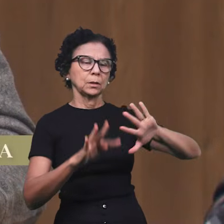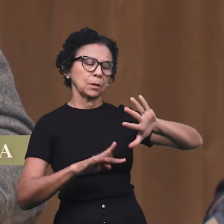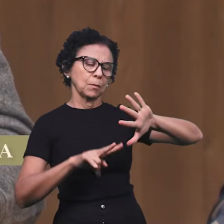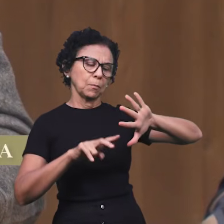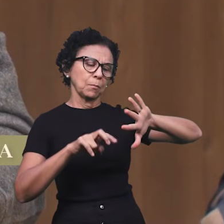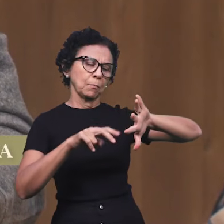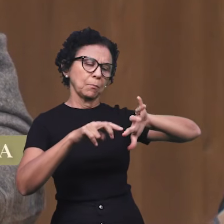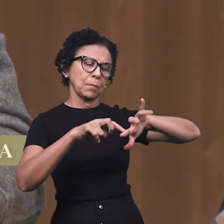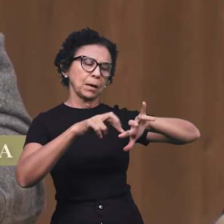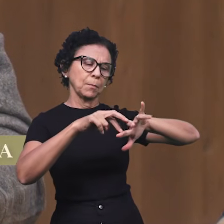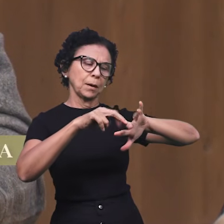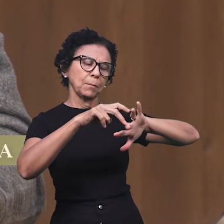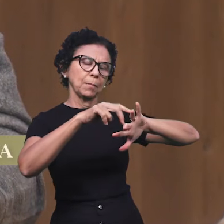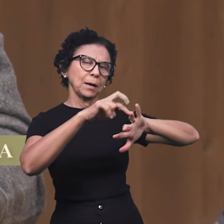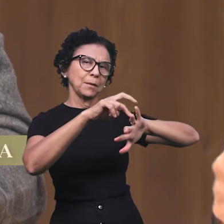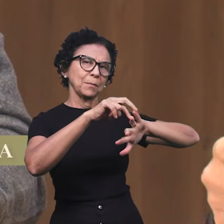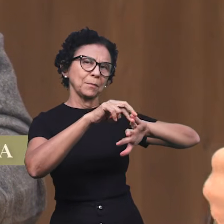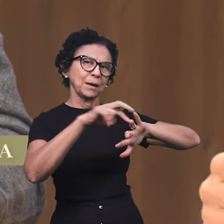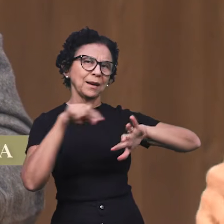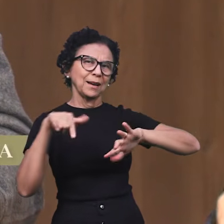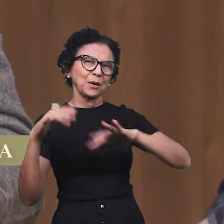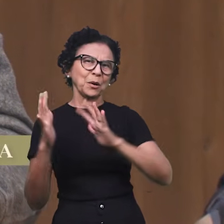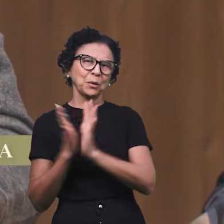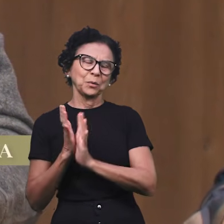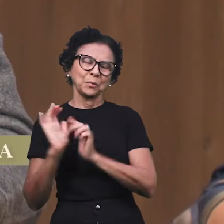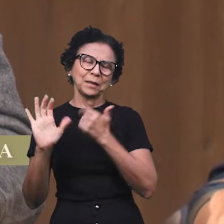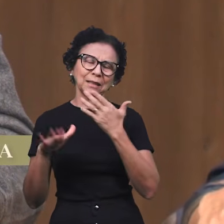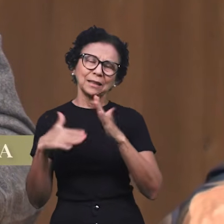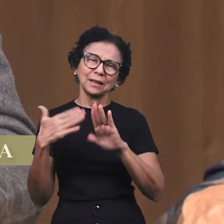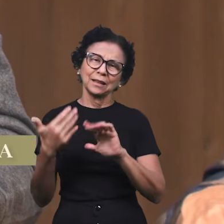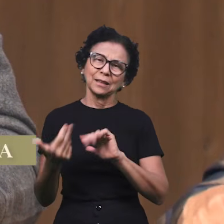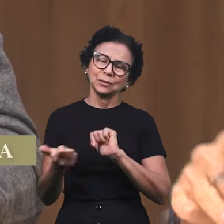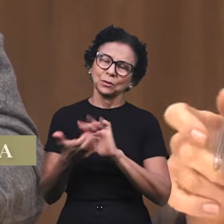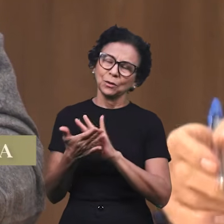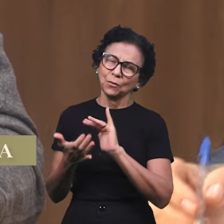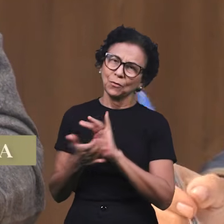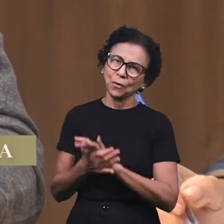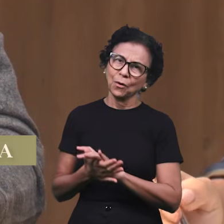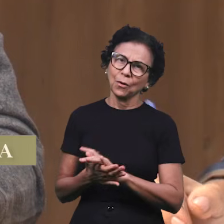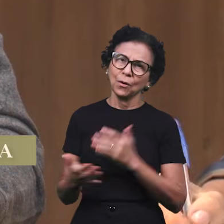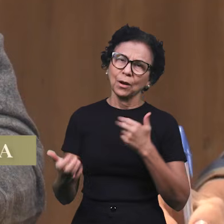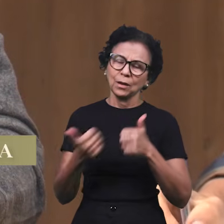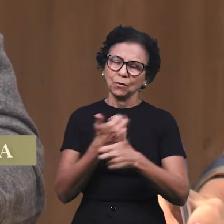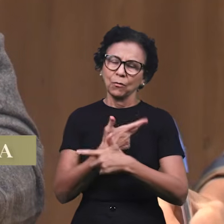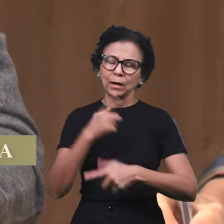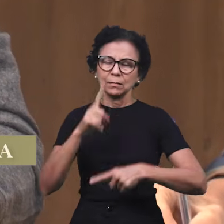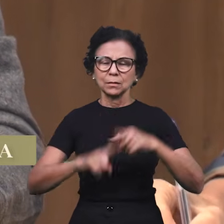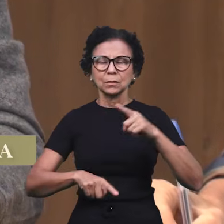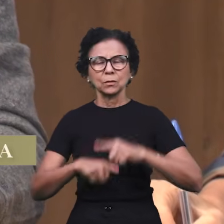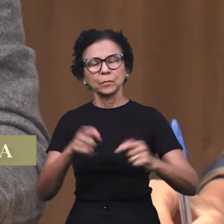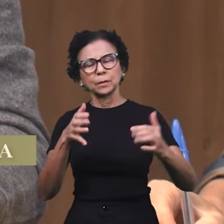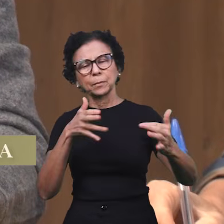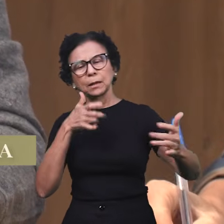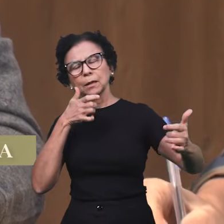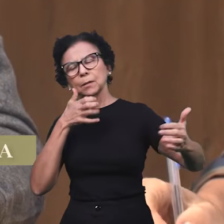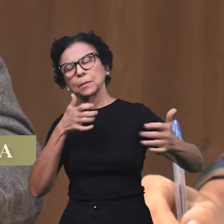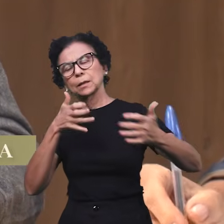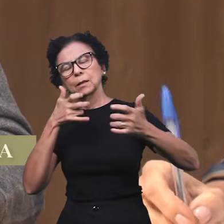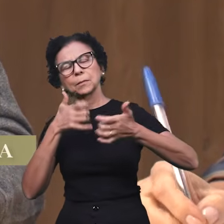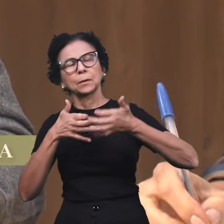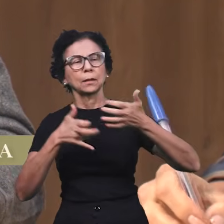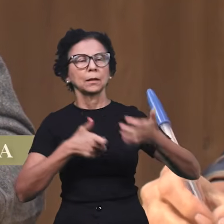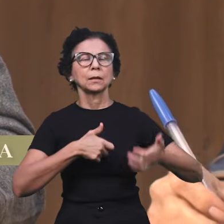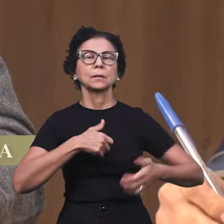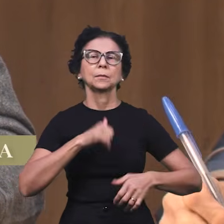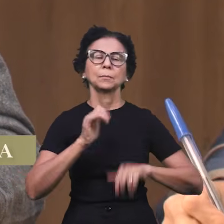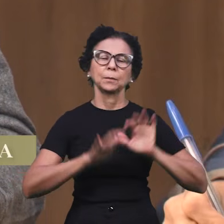Senhor. Isso em adoração, em louvor, em comunhão, em reverência a Deus. E esse salmo que nós lemos